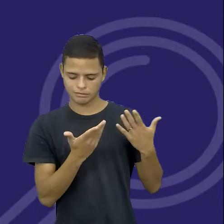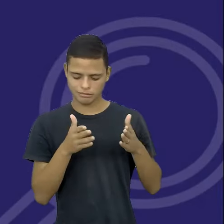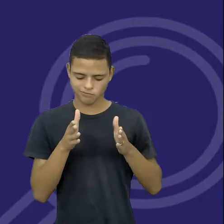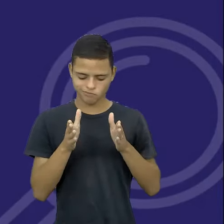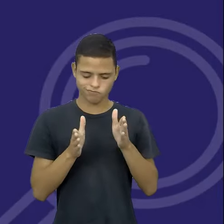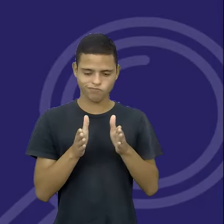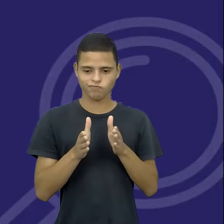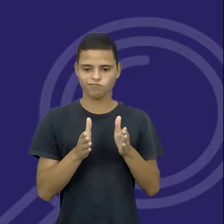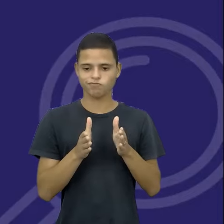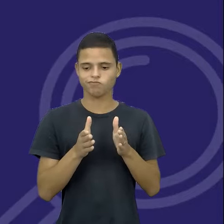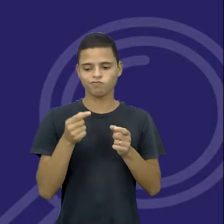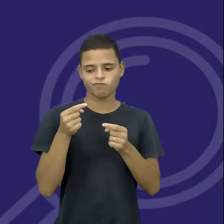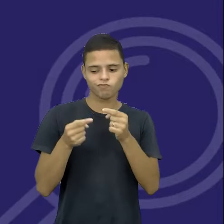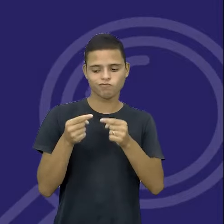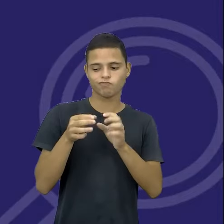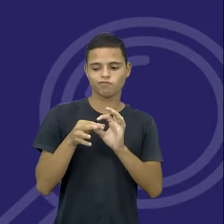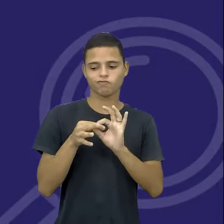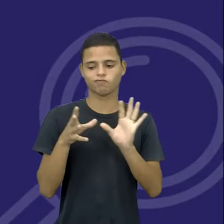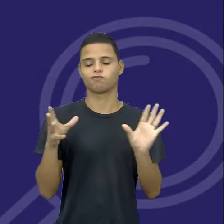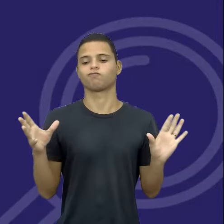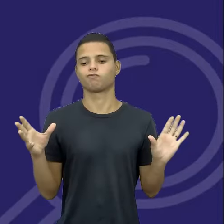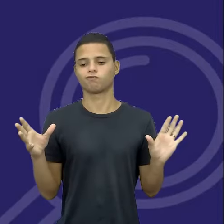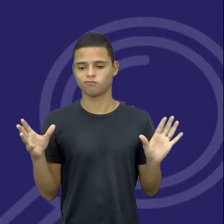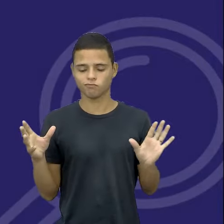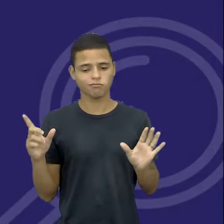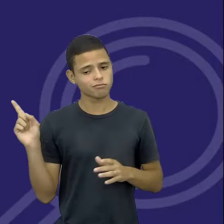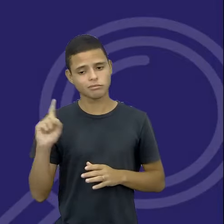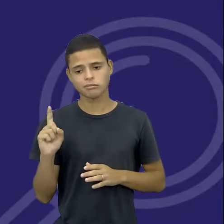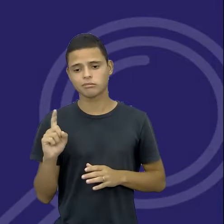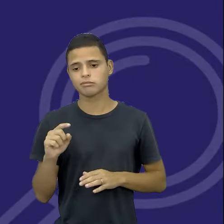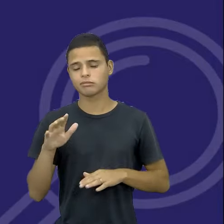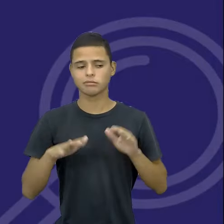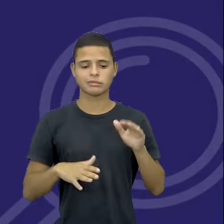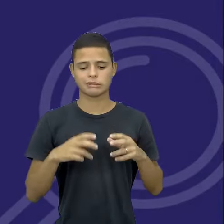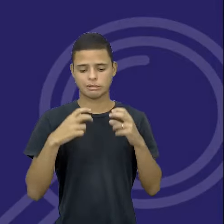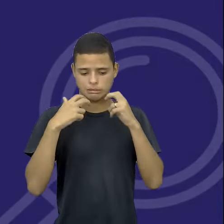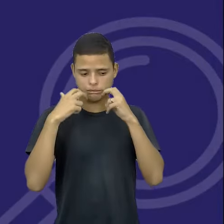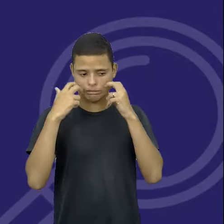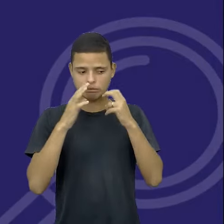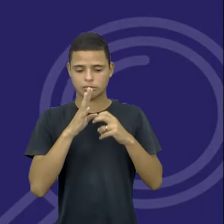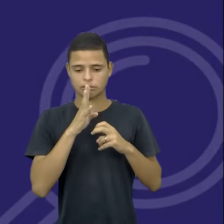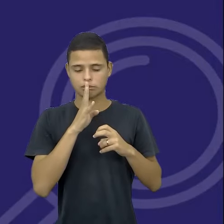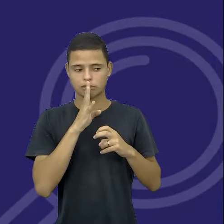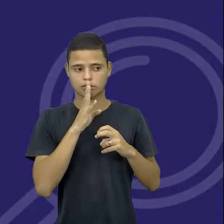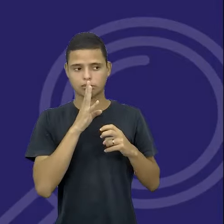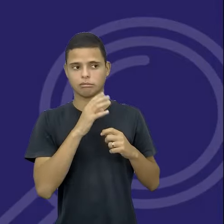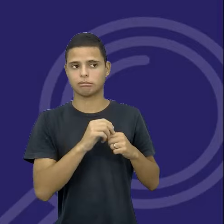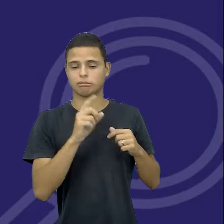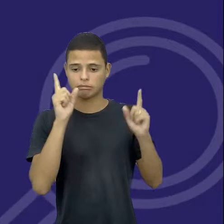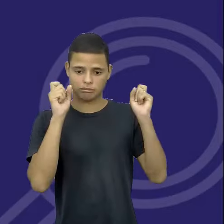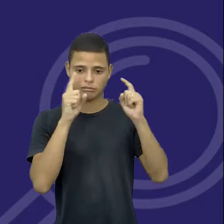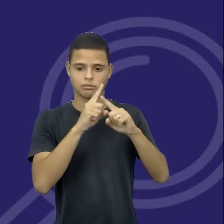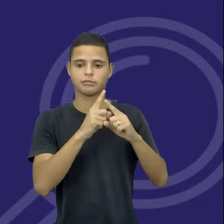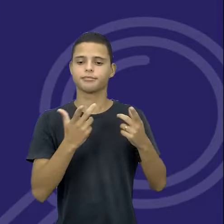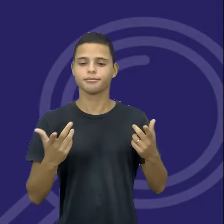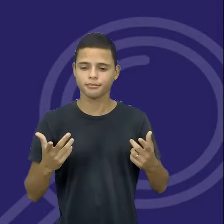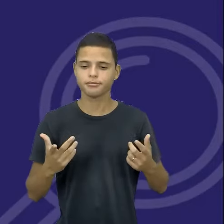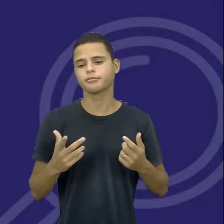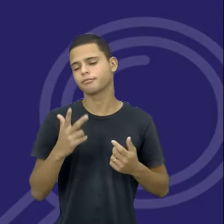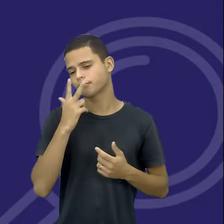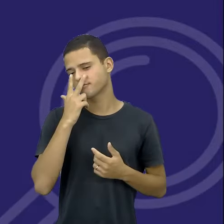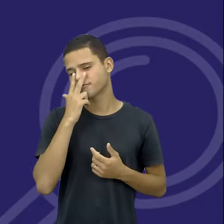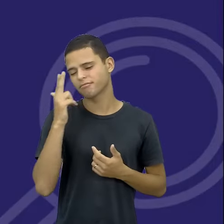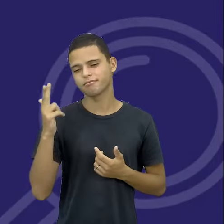né, de discussão ou como esse espaço aberto até para falar daquilo, até para falar dos erros, né? Porque parece